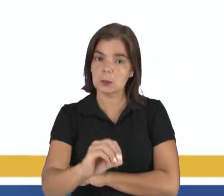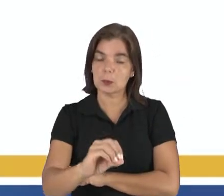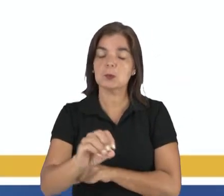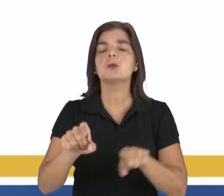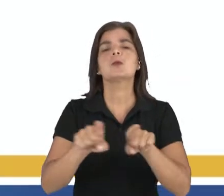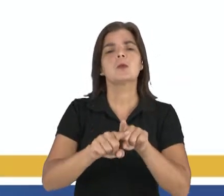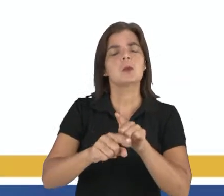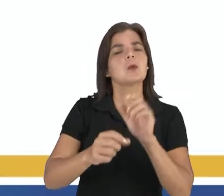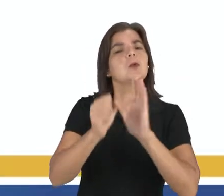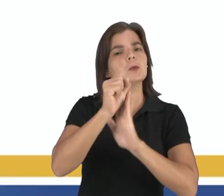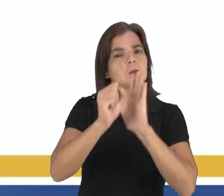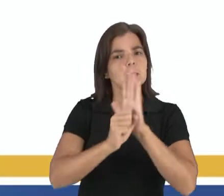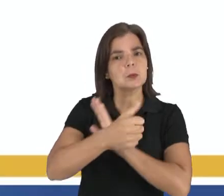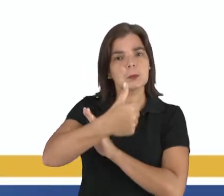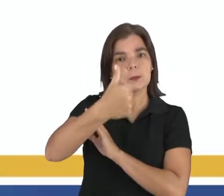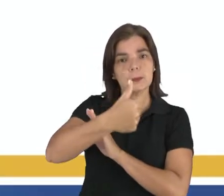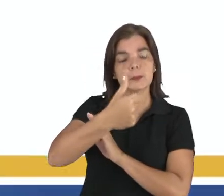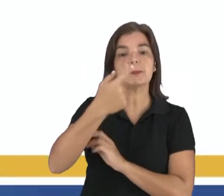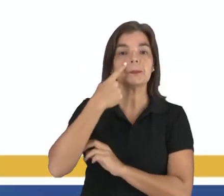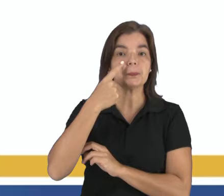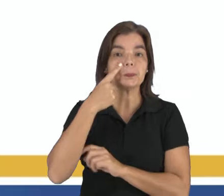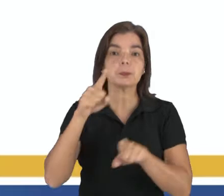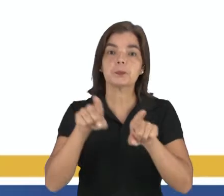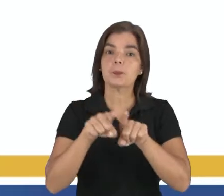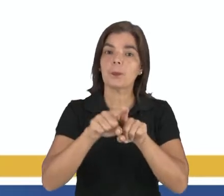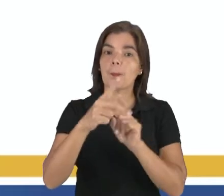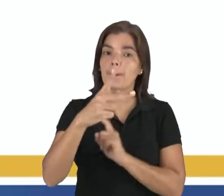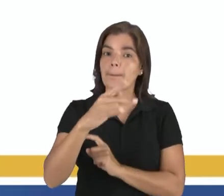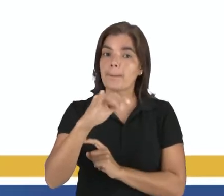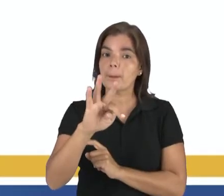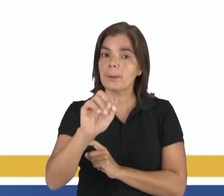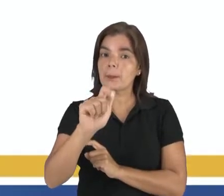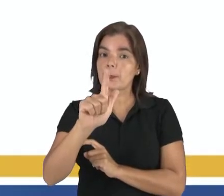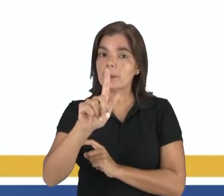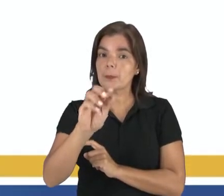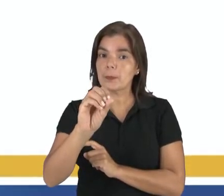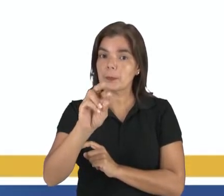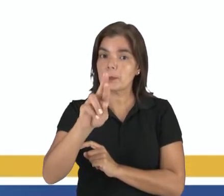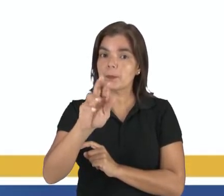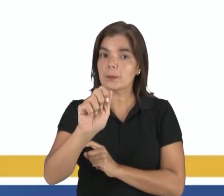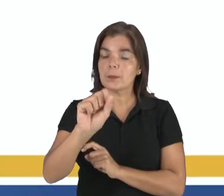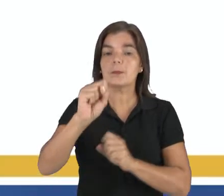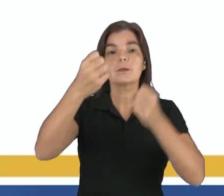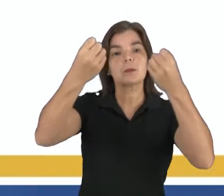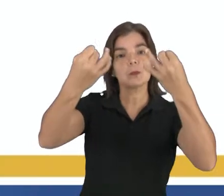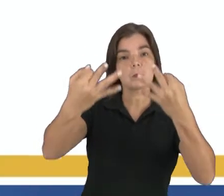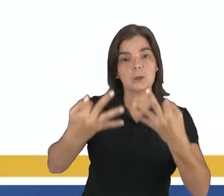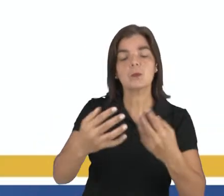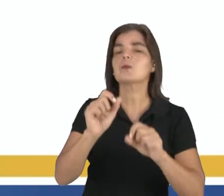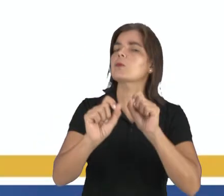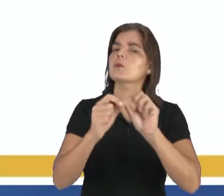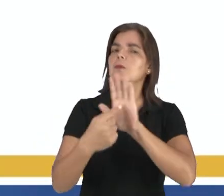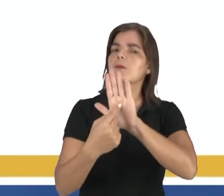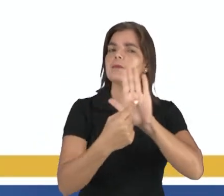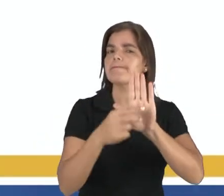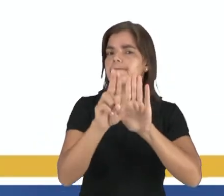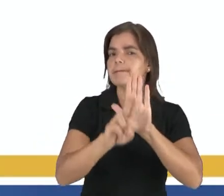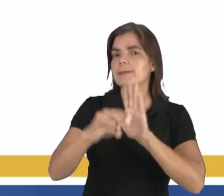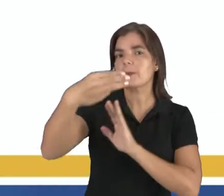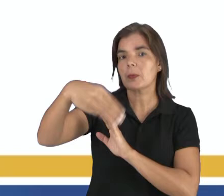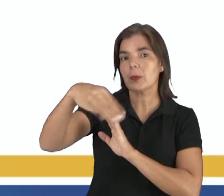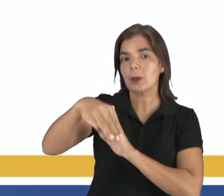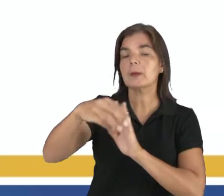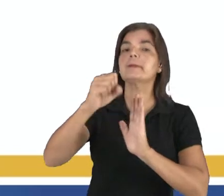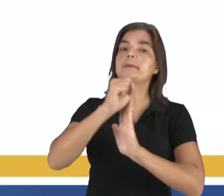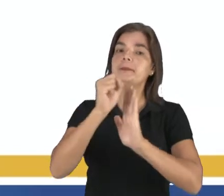antes, no século I, por exemplo, Pitágoras exemplificou alguns fenômenos naturais utilizando a matemática. E ainda no